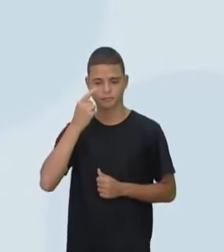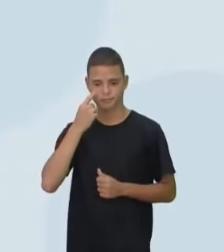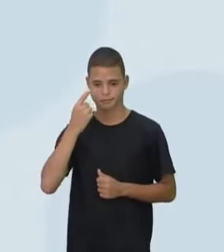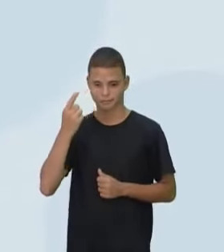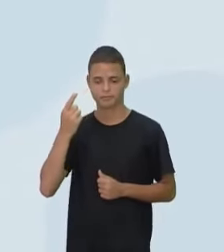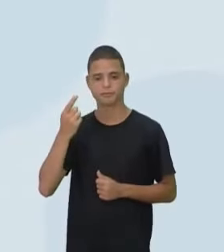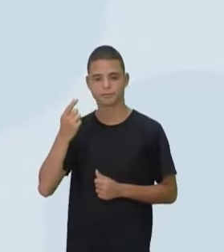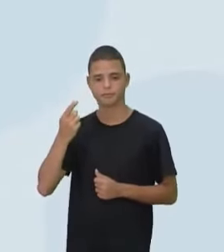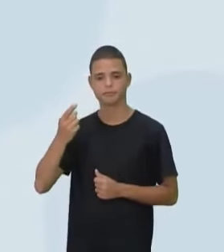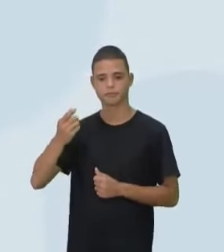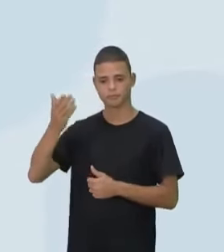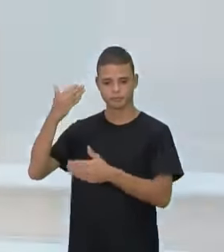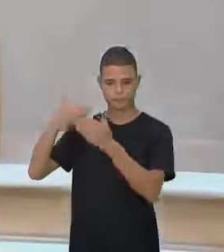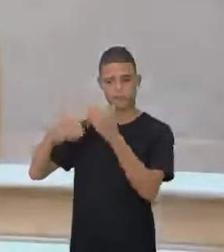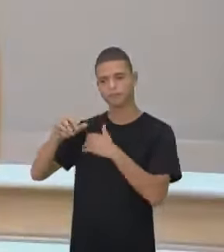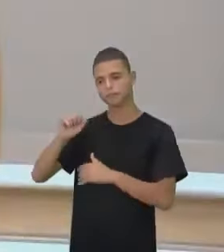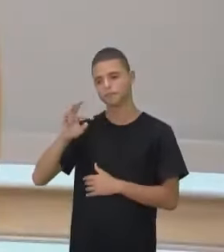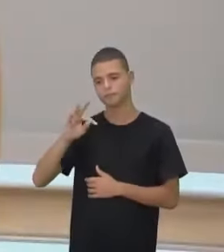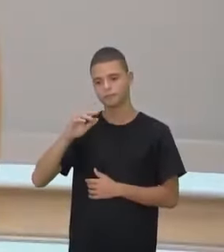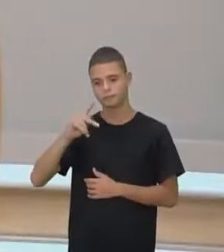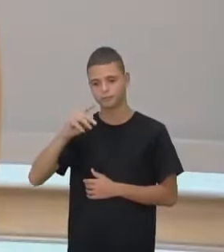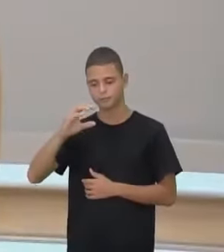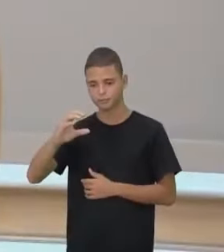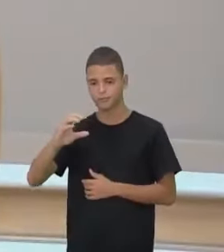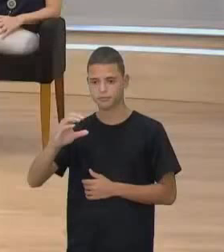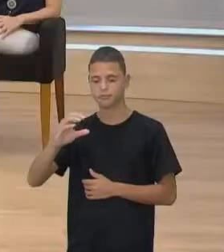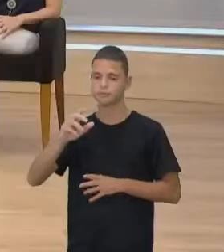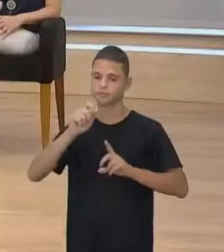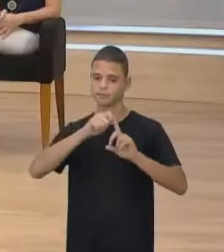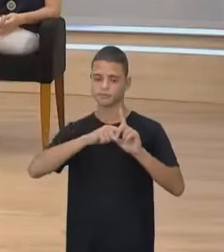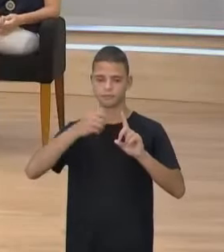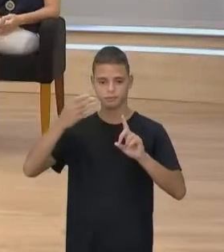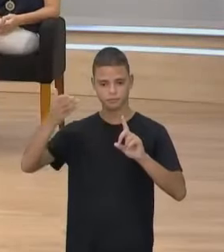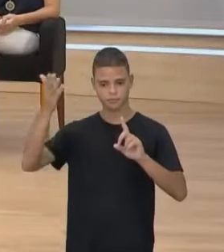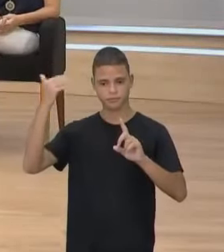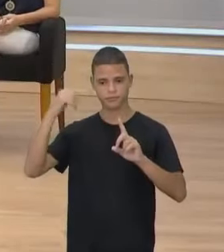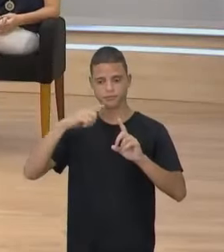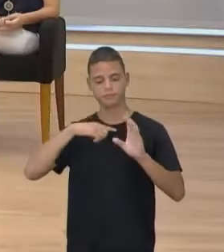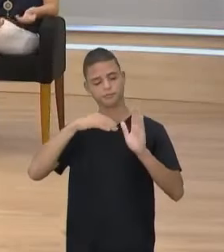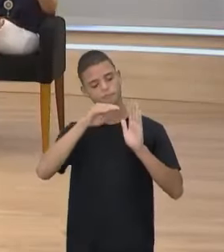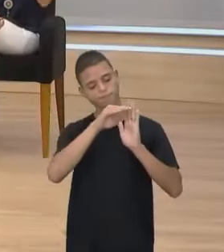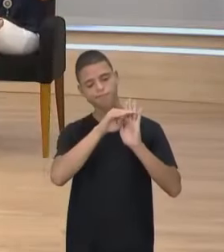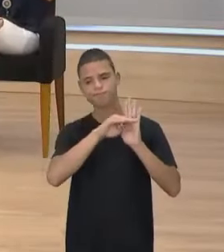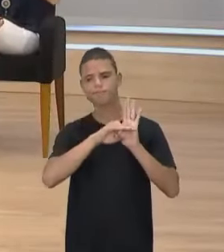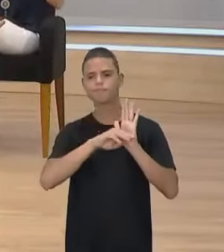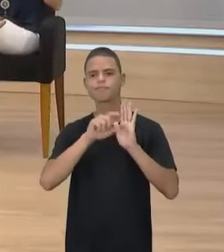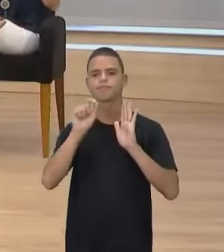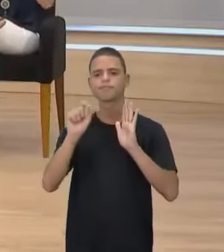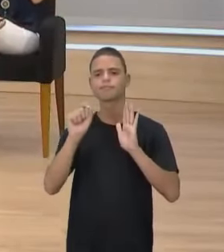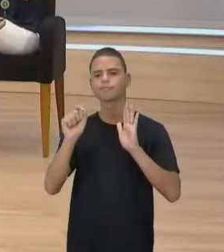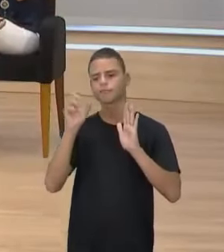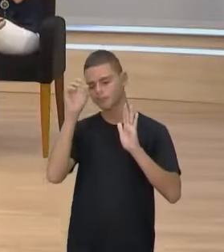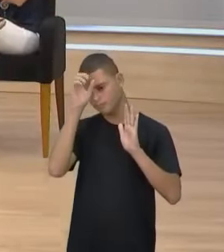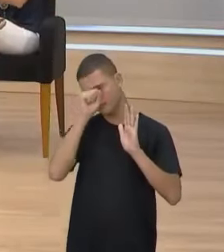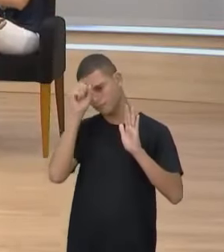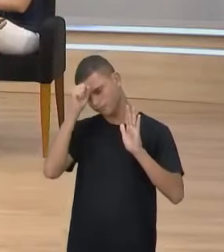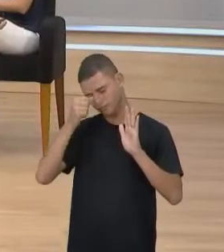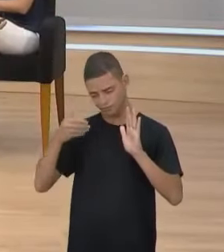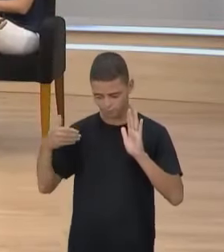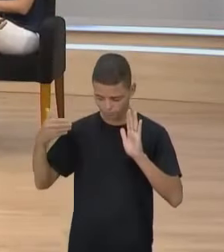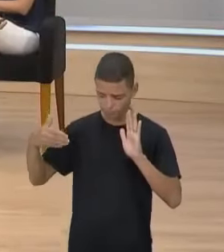falado na TPC, né, do mês anterior, a gente tem aí o cronograma, tá? O que a gente vai tratar aí ao